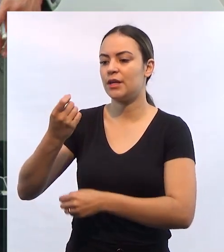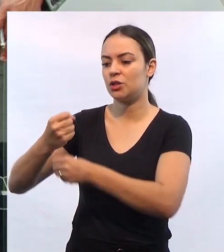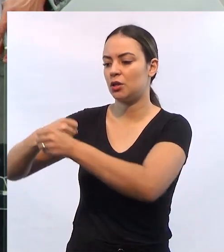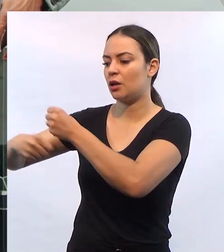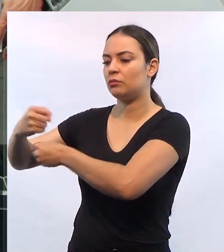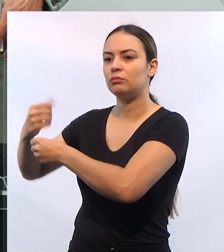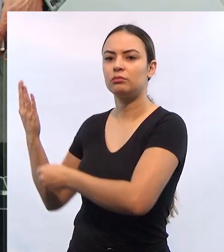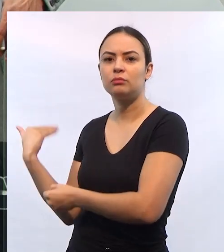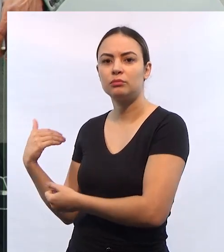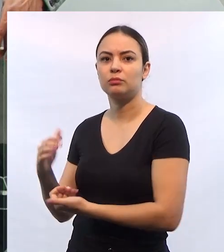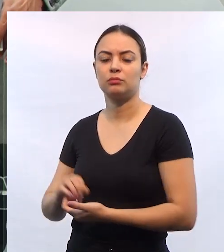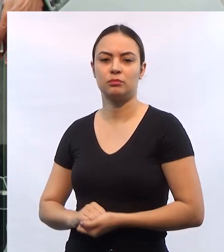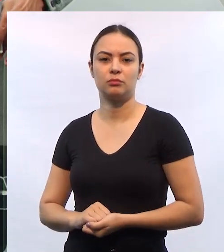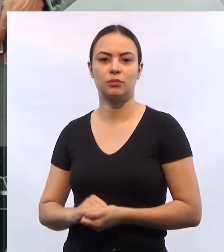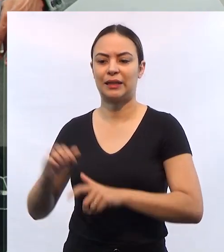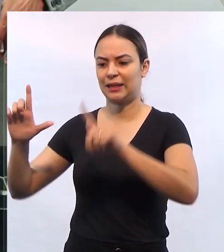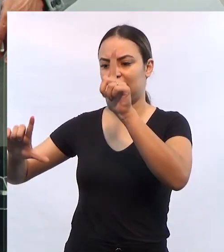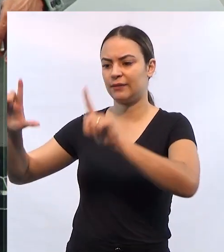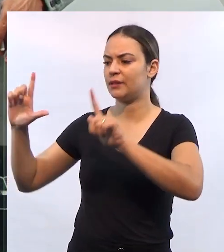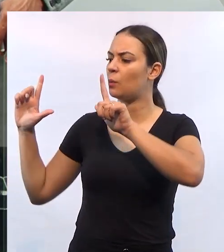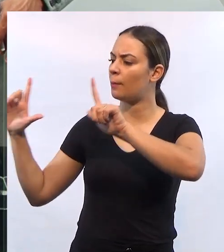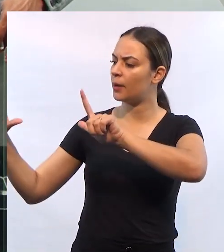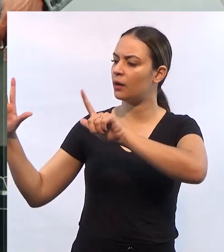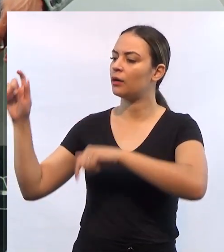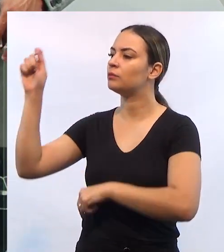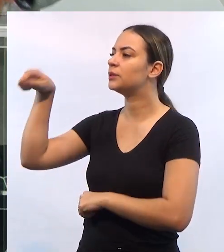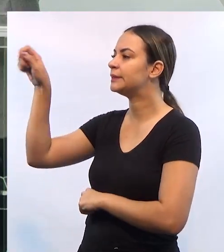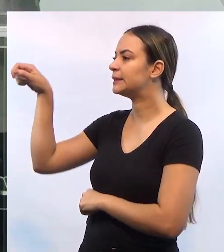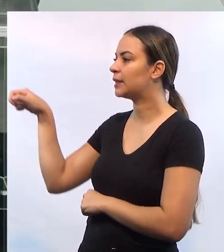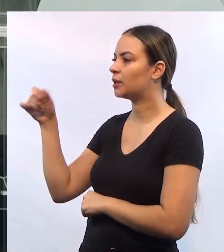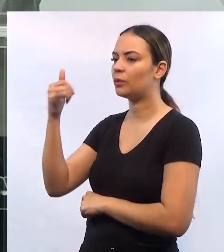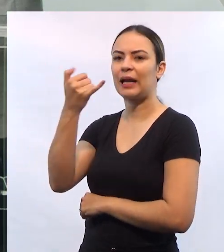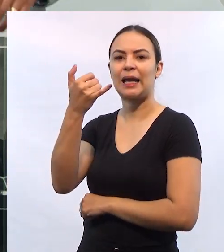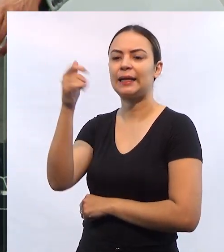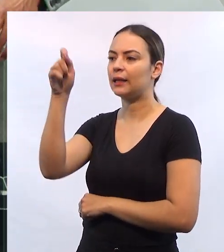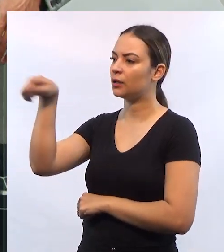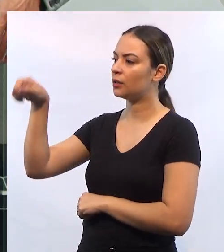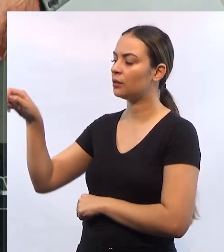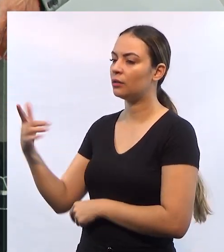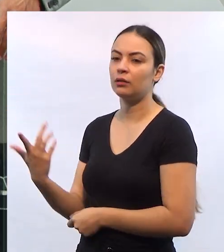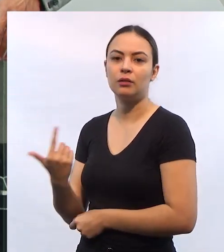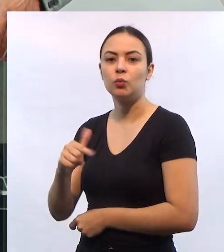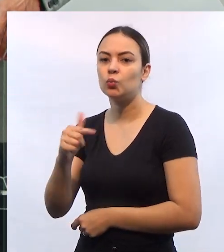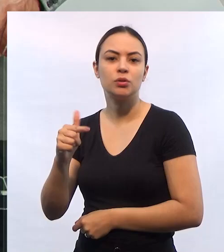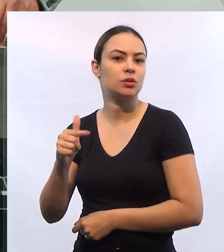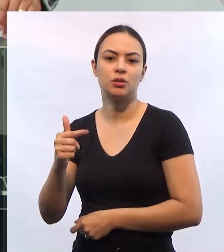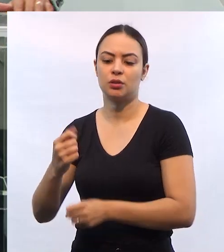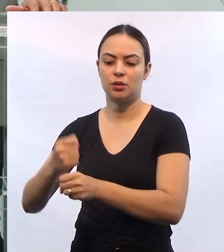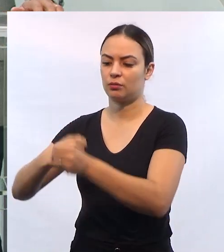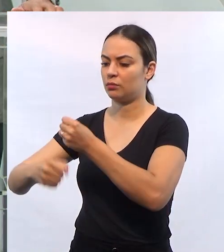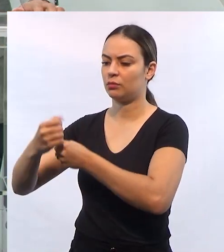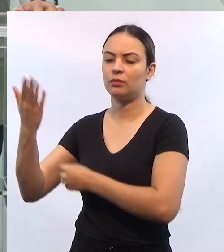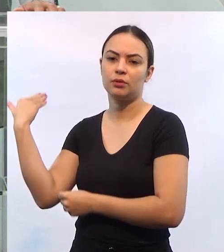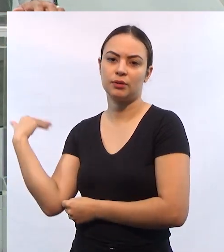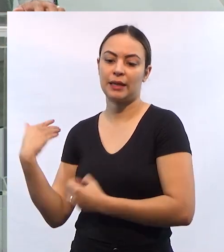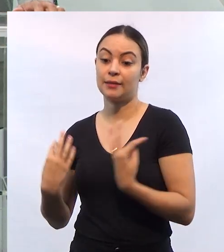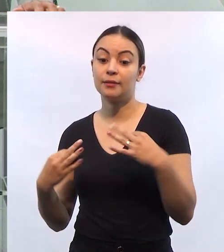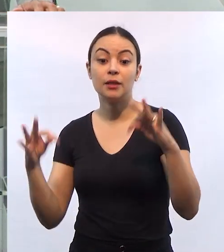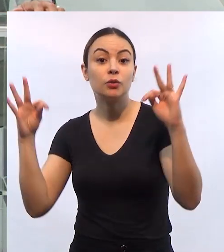chegaríamos a ter uma tela desta aqui que nós fazemos a interação, você vê eu riscando ela aqui, alguns anos